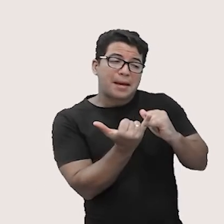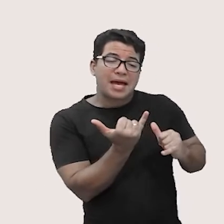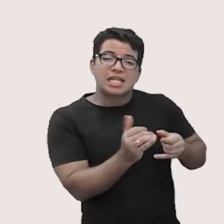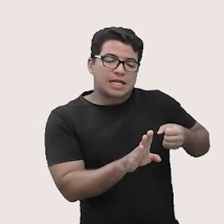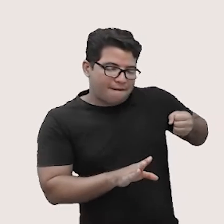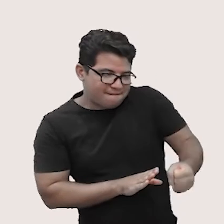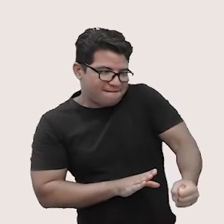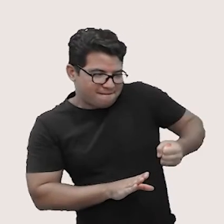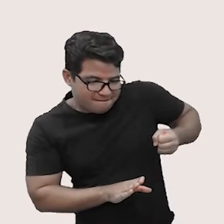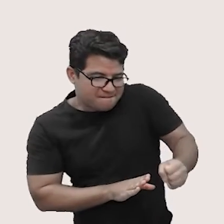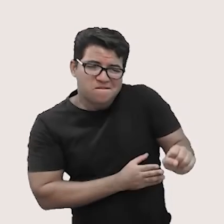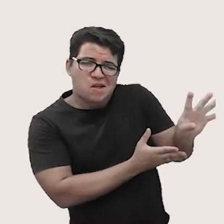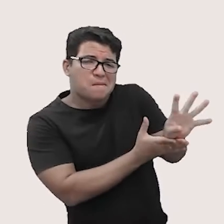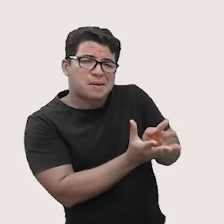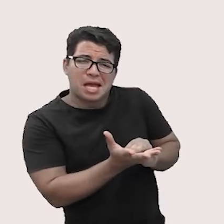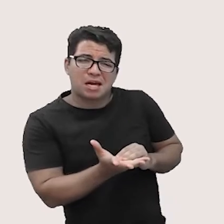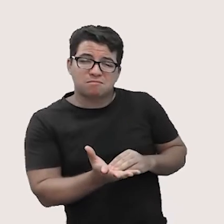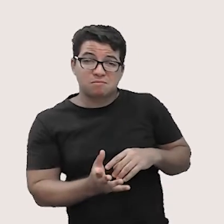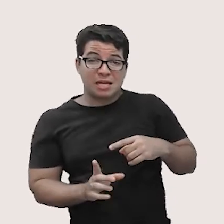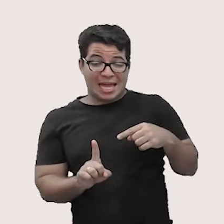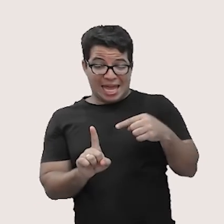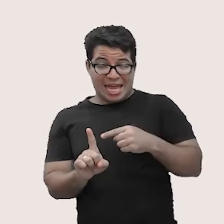coisa normal. E